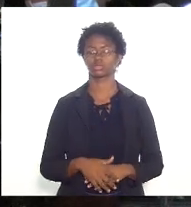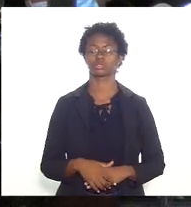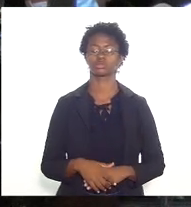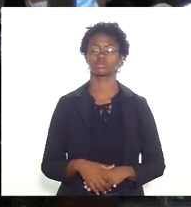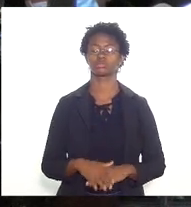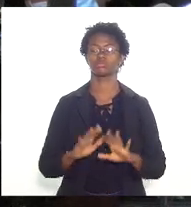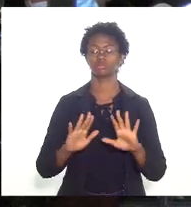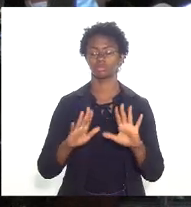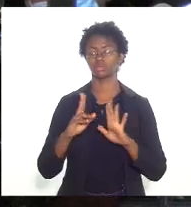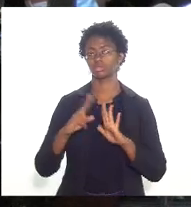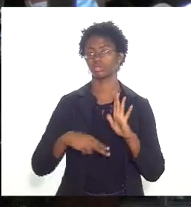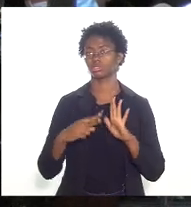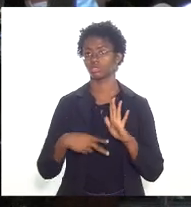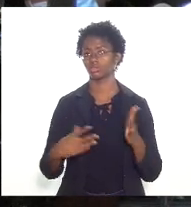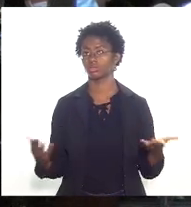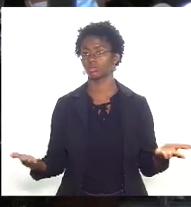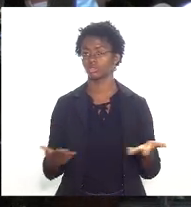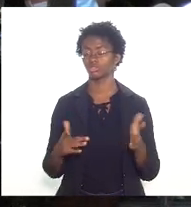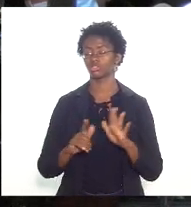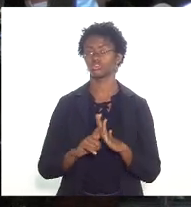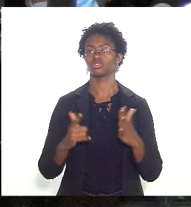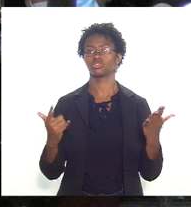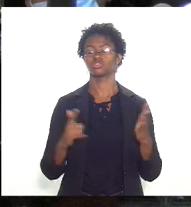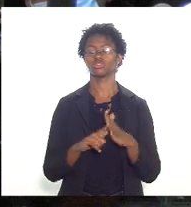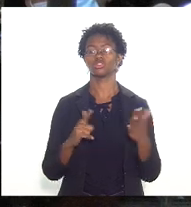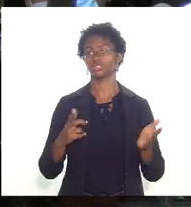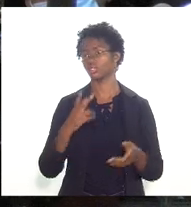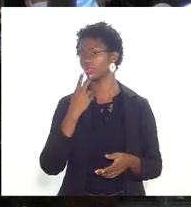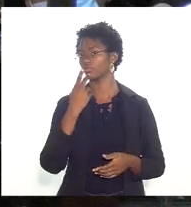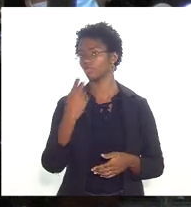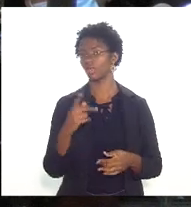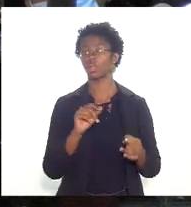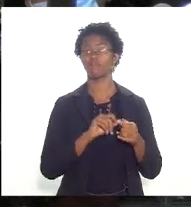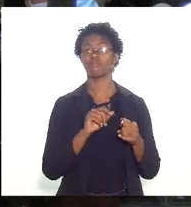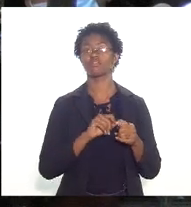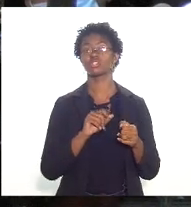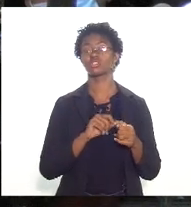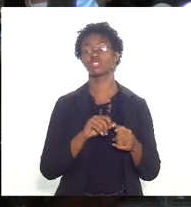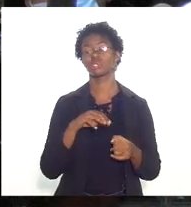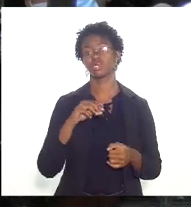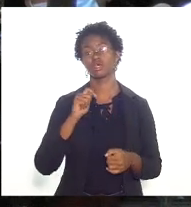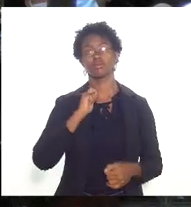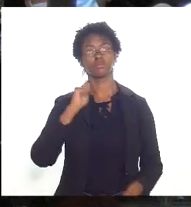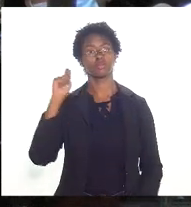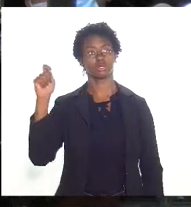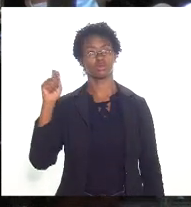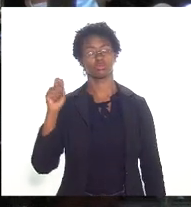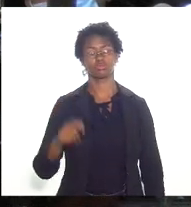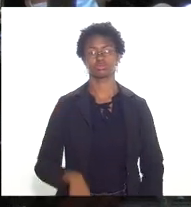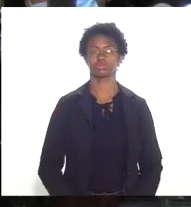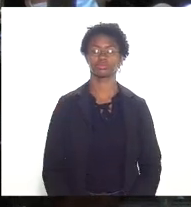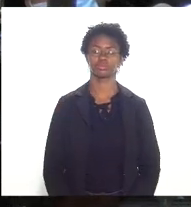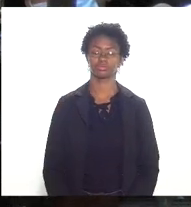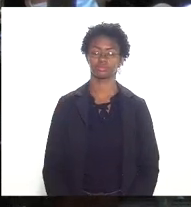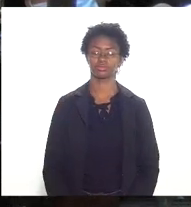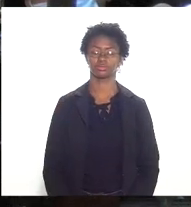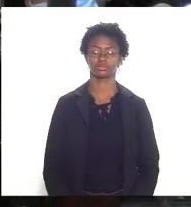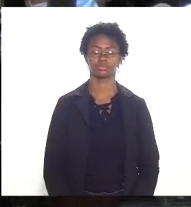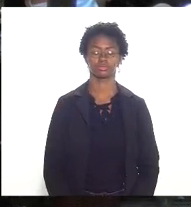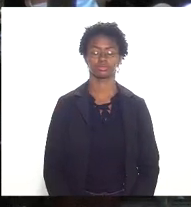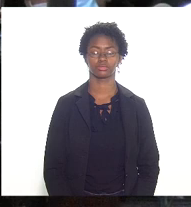pelo que eu li hoje no jornal Ice tá dizendo que faz em abril E aí